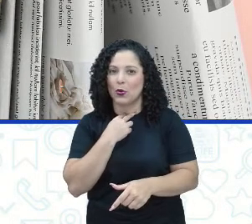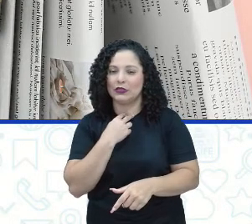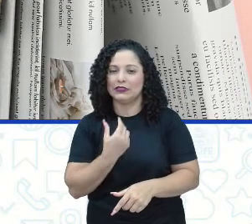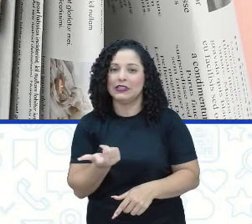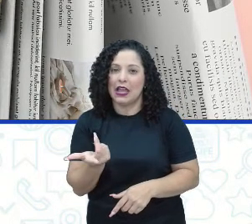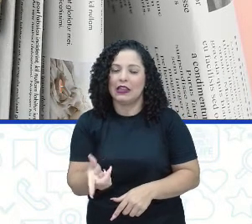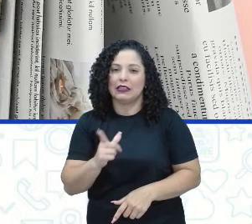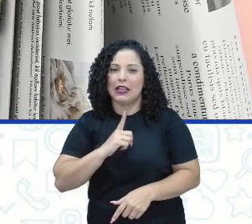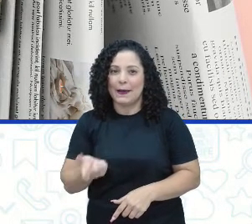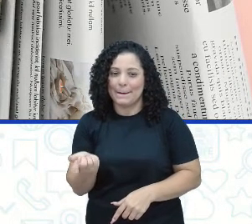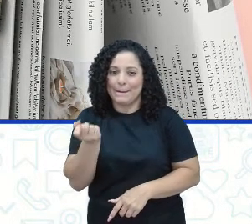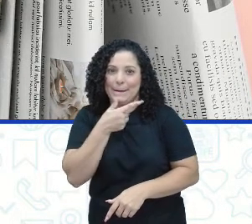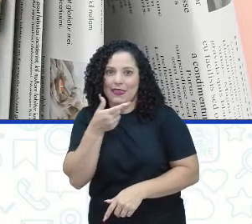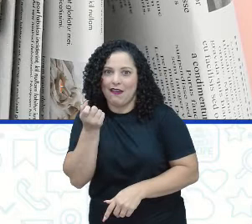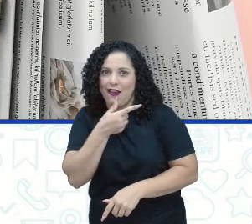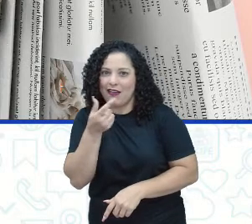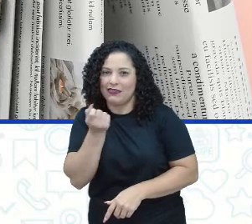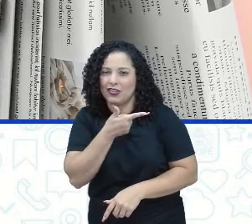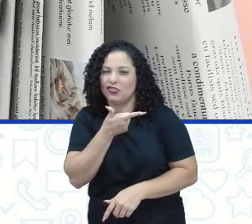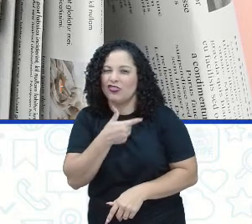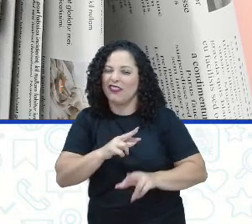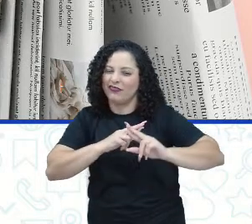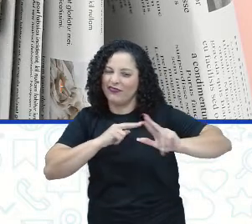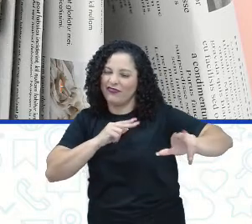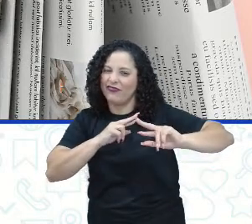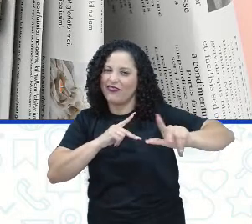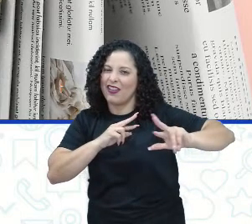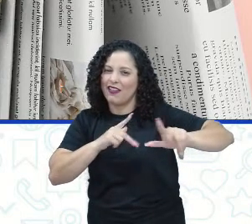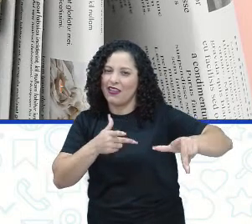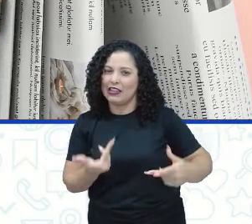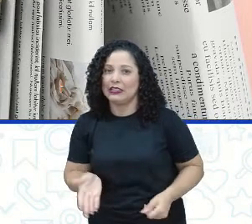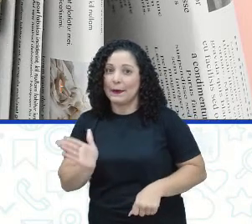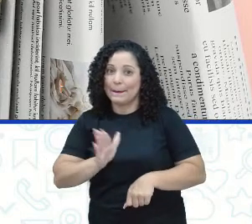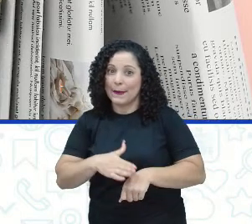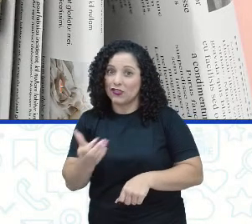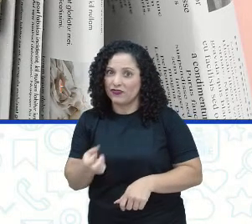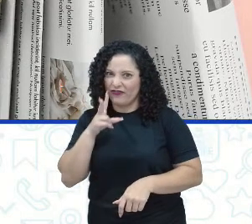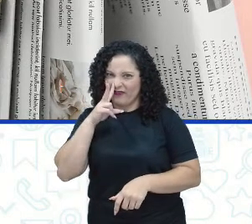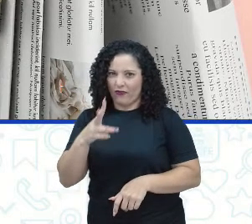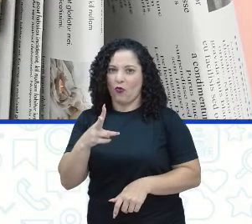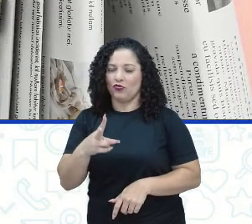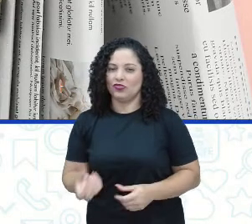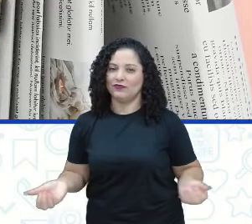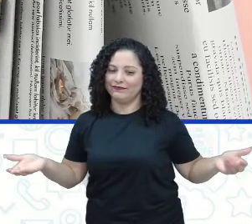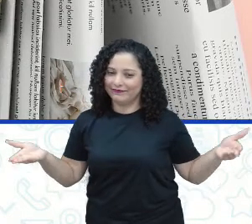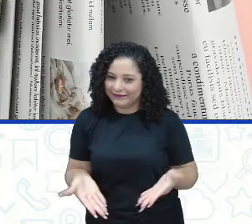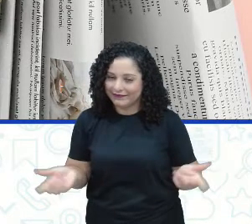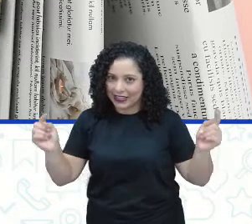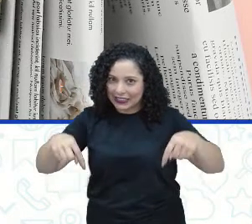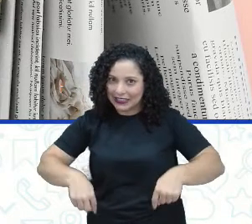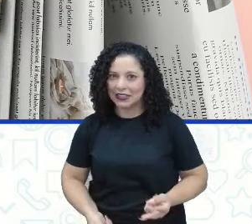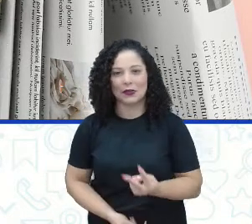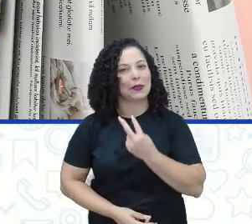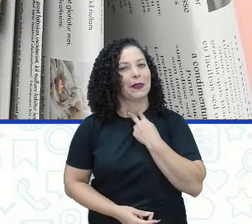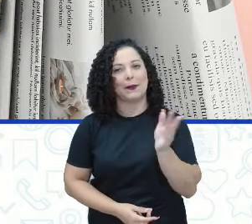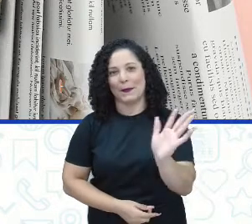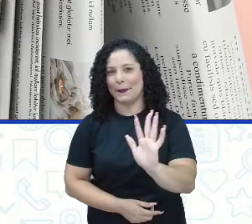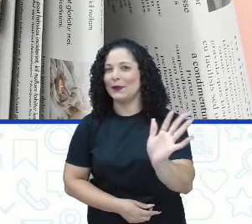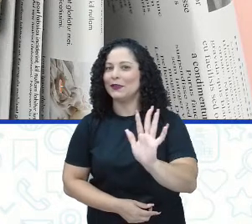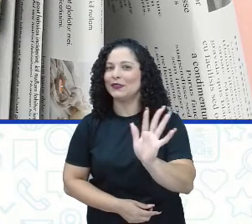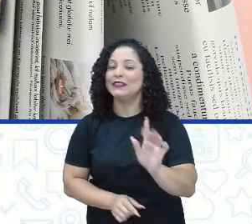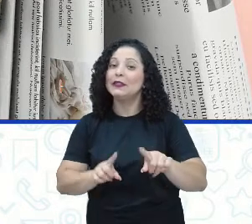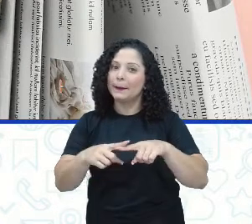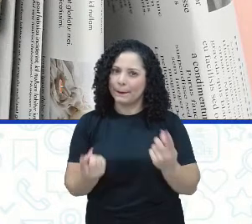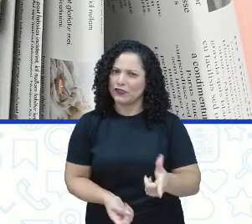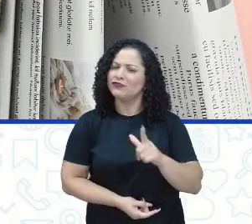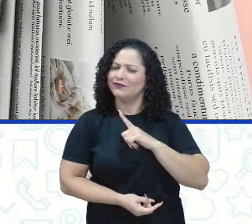umas piadas um pouco mais ousadas, mais picantes, que não vamos trazer no ambiente da aula, mas existe.